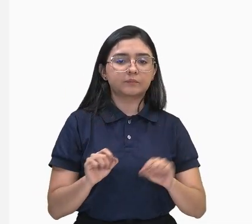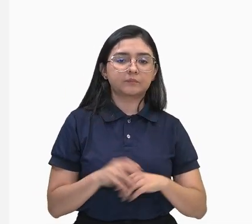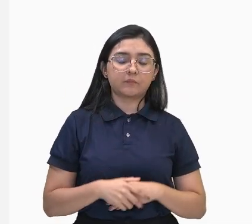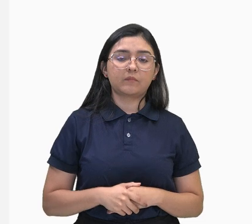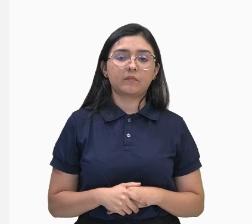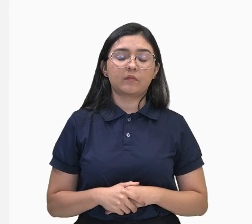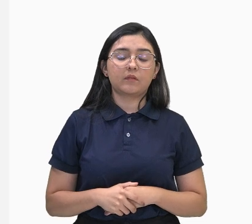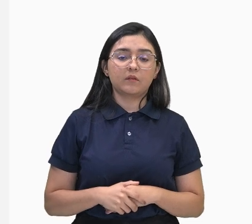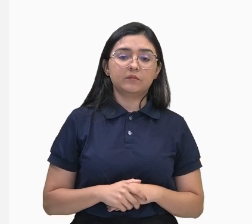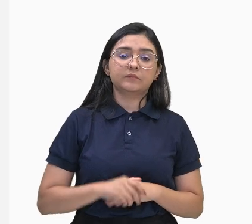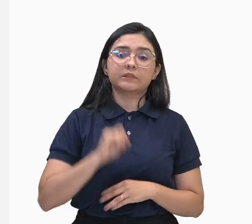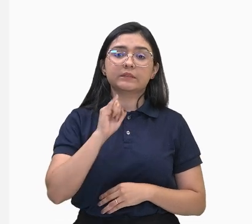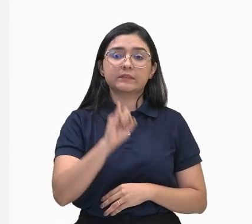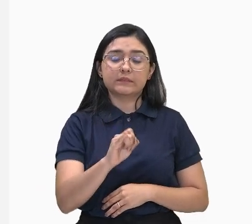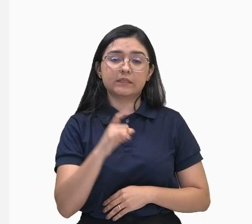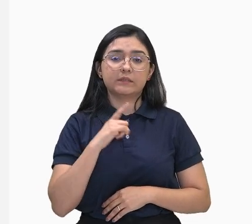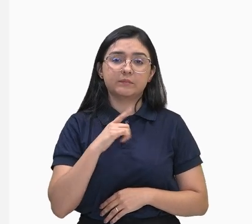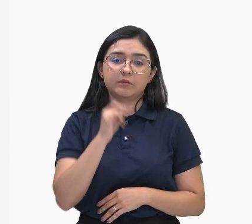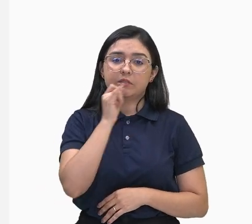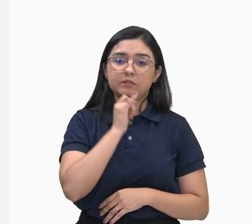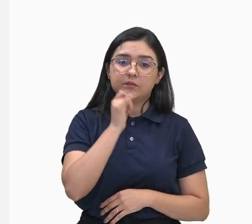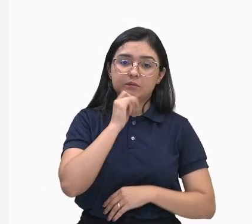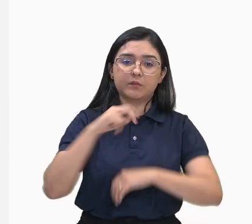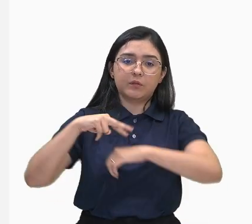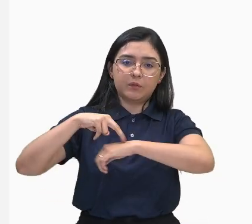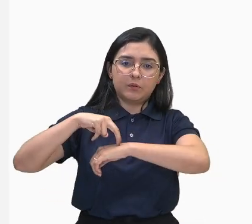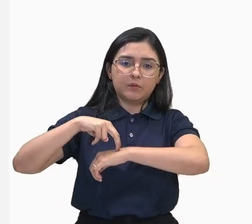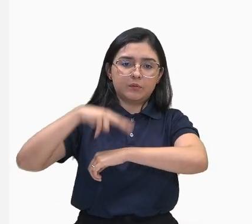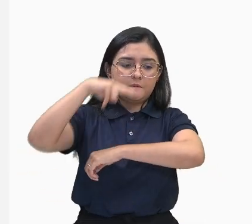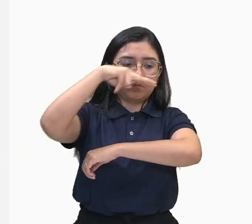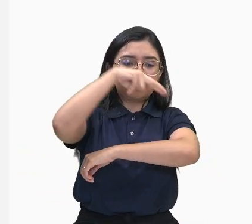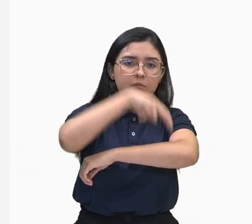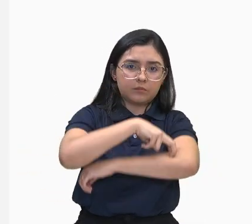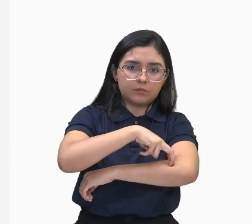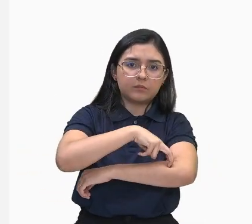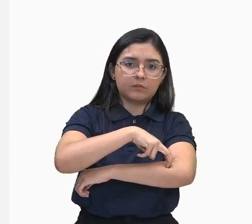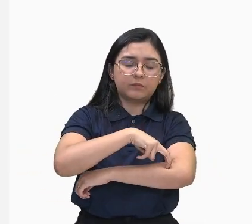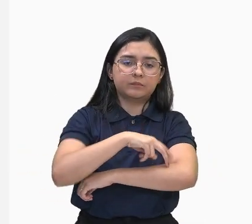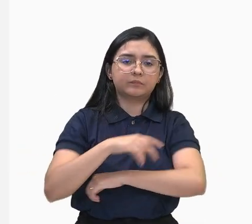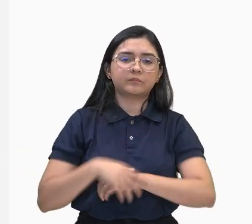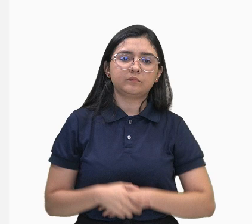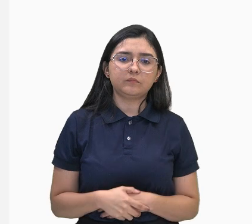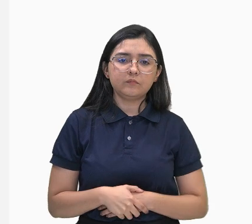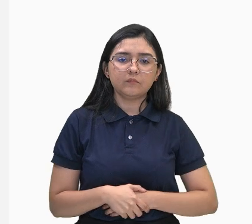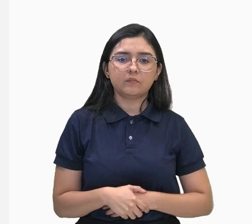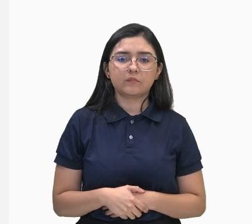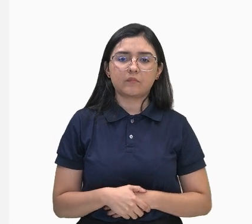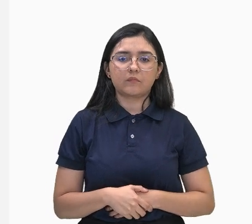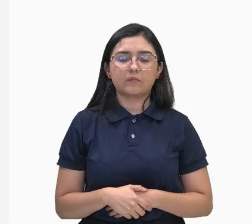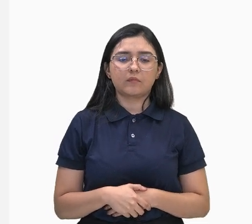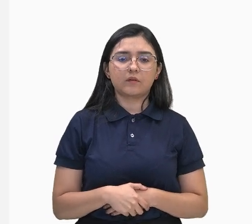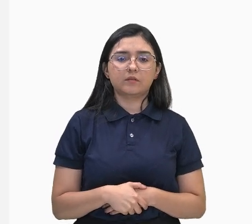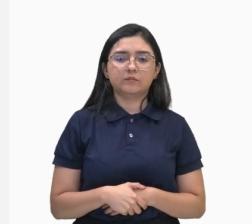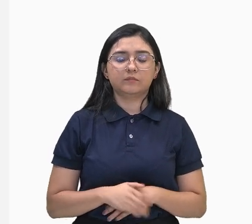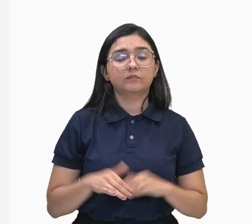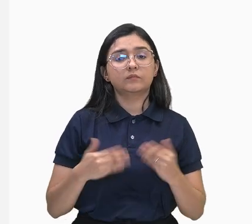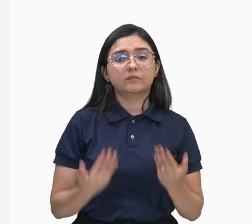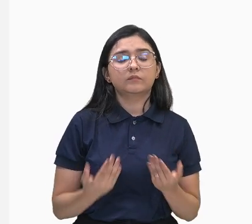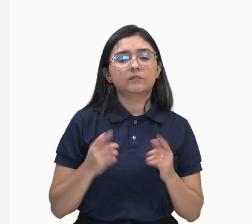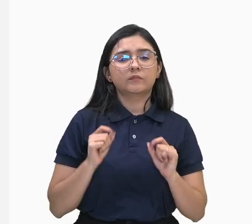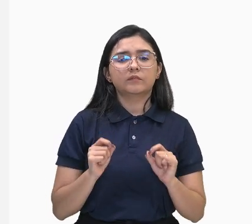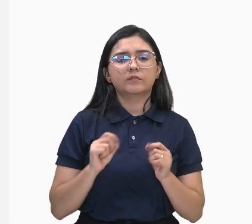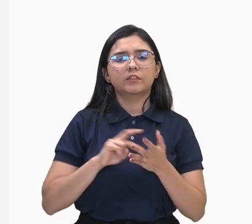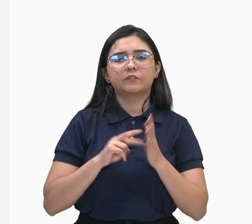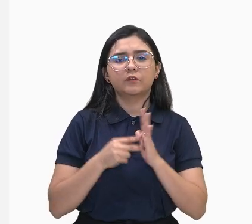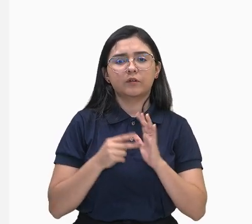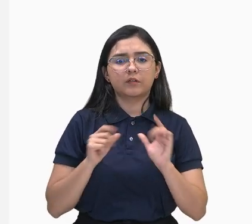porventura o atleta saltou e cravou os pés no chão no momento do salto, a gente vai